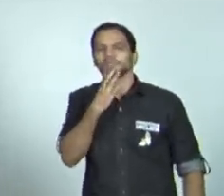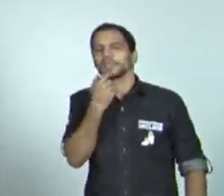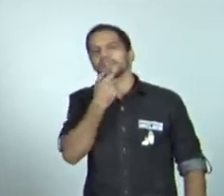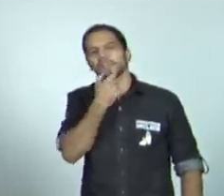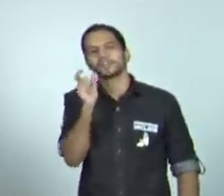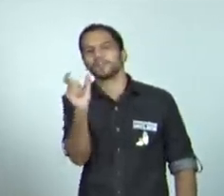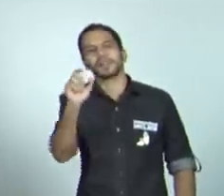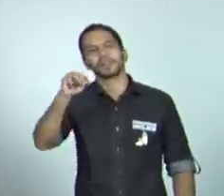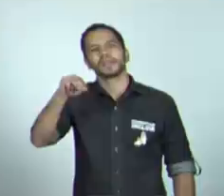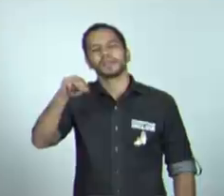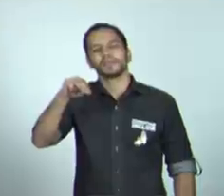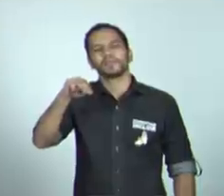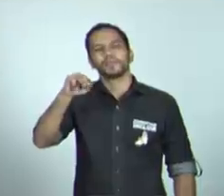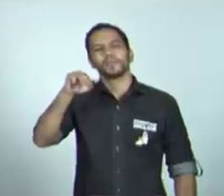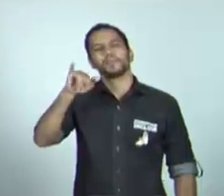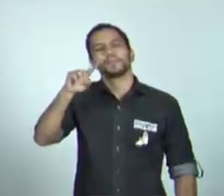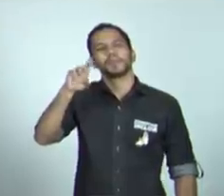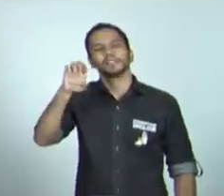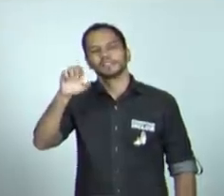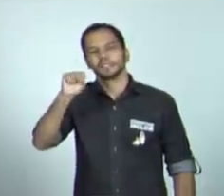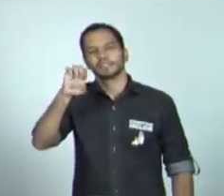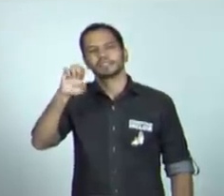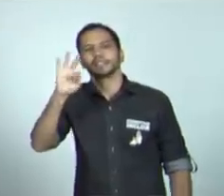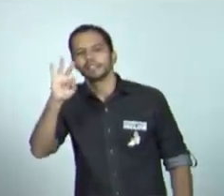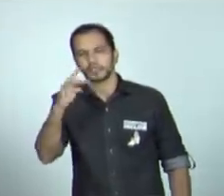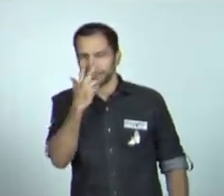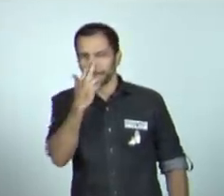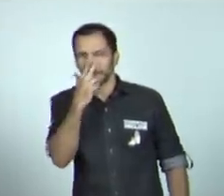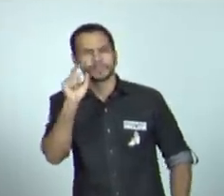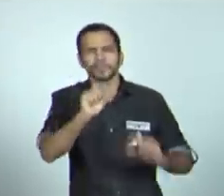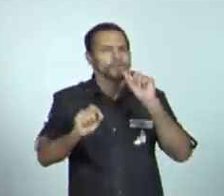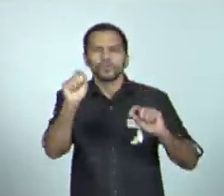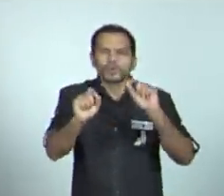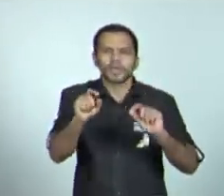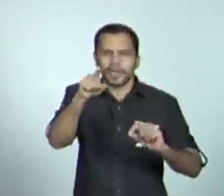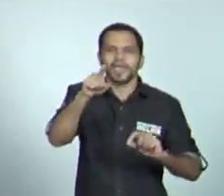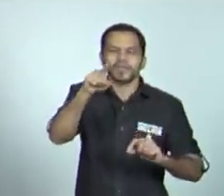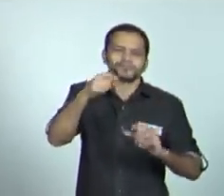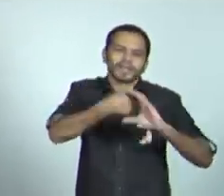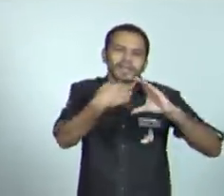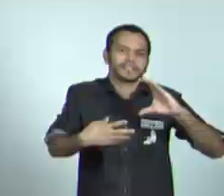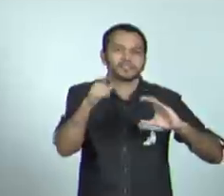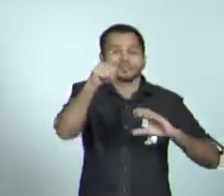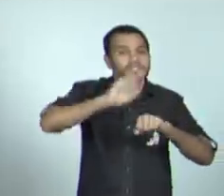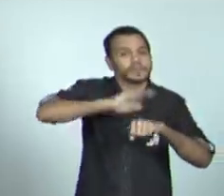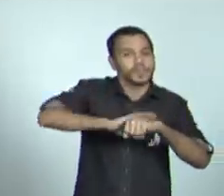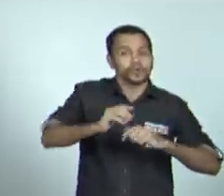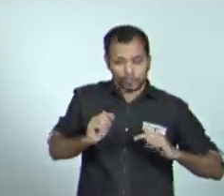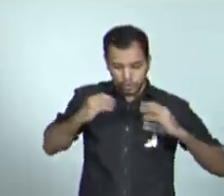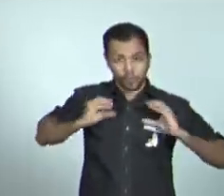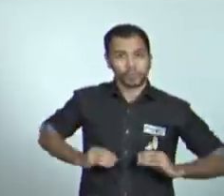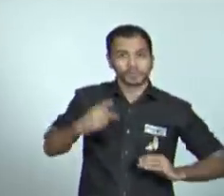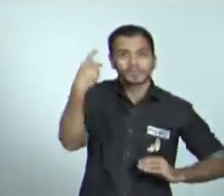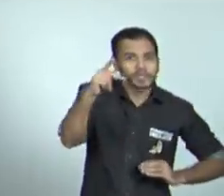o quê que eu mais de 7 é o que define quem você é é quem define o que você faz é o que define